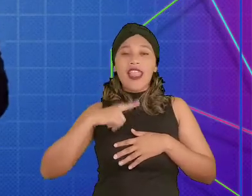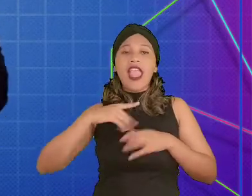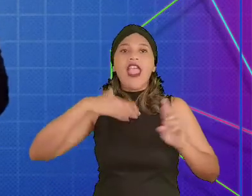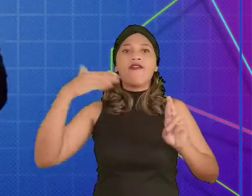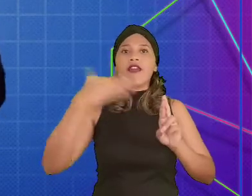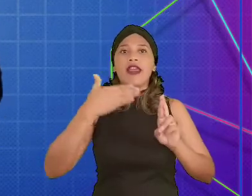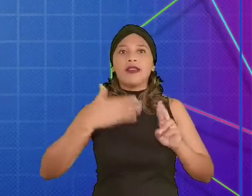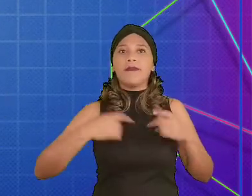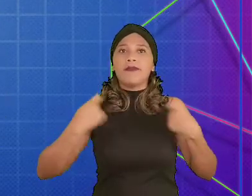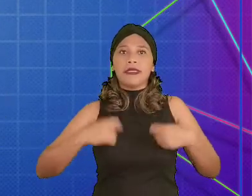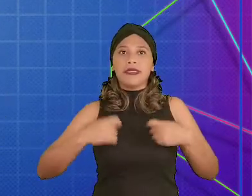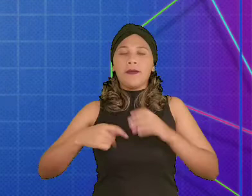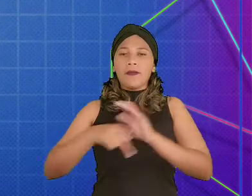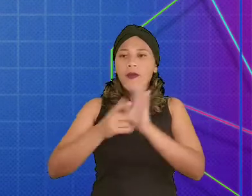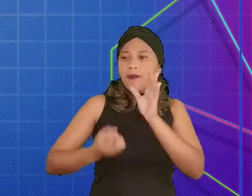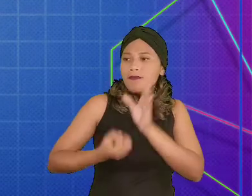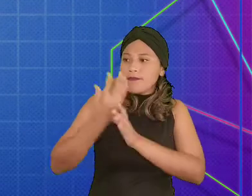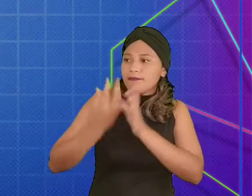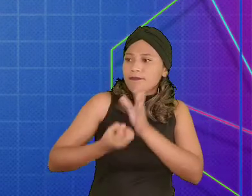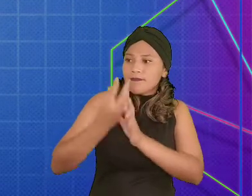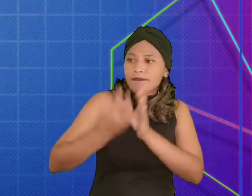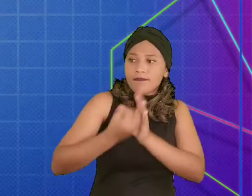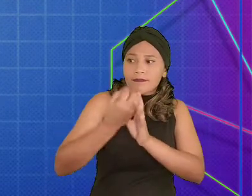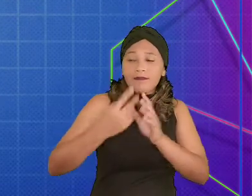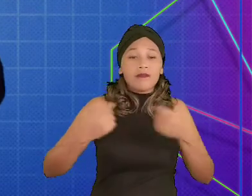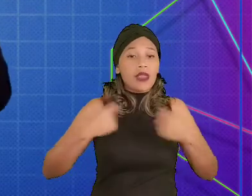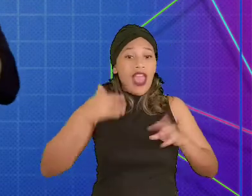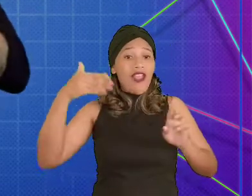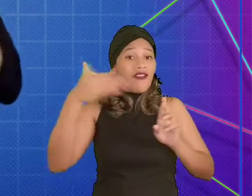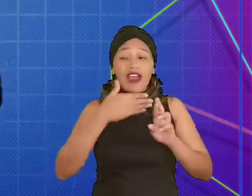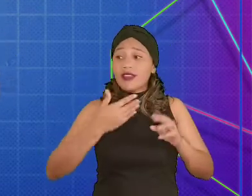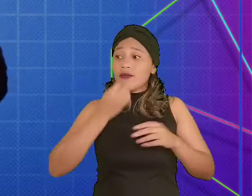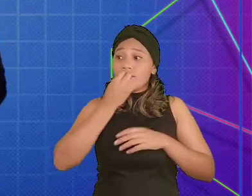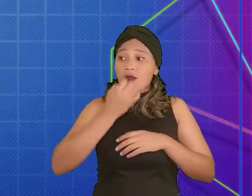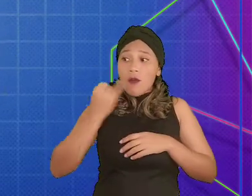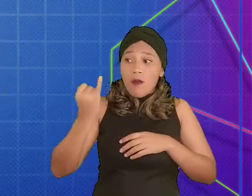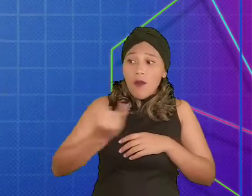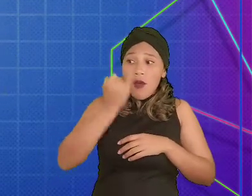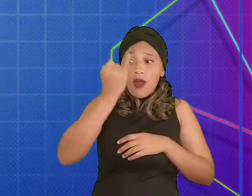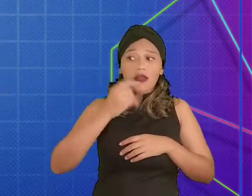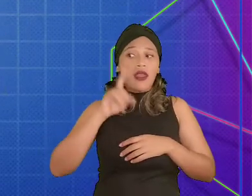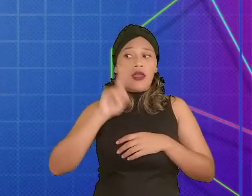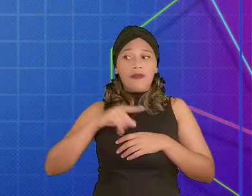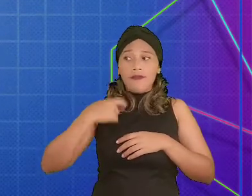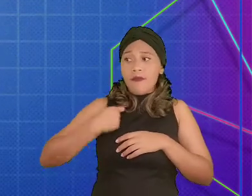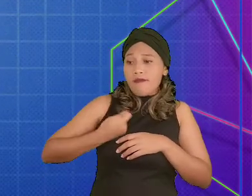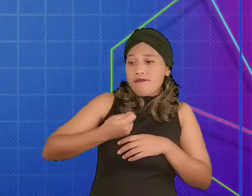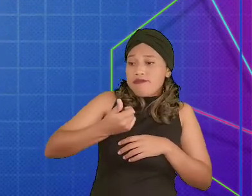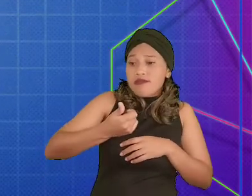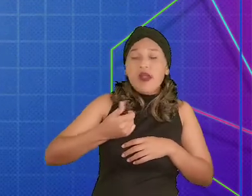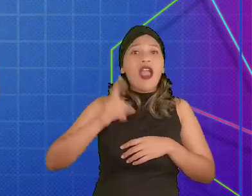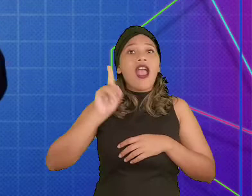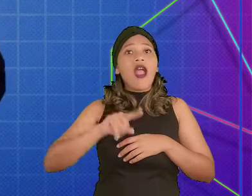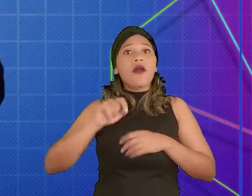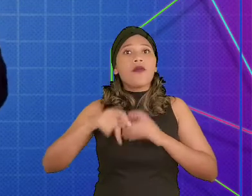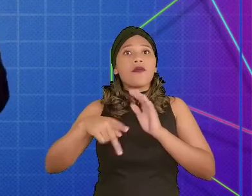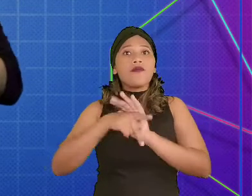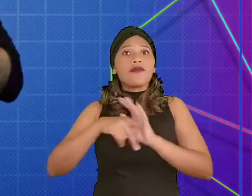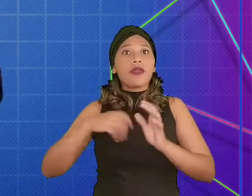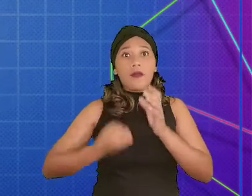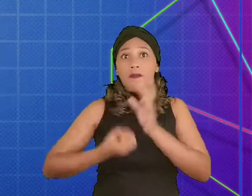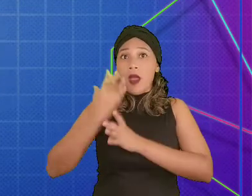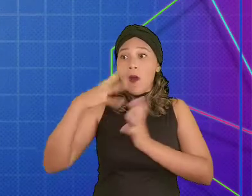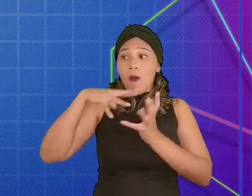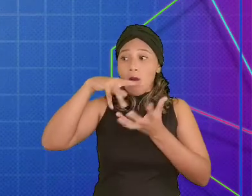tenham referências. Para criar jogos e histórias em si, referências são muito importantes. A minha dica aqui é: para criar um mundo,